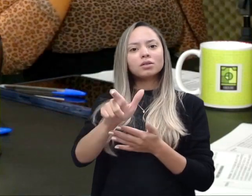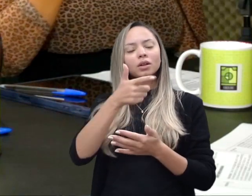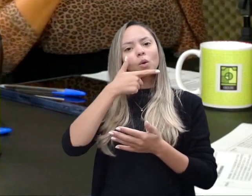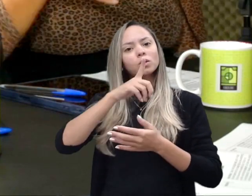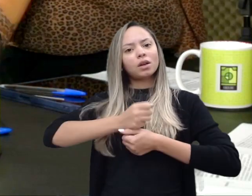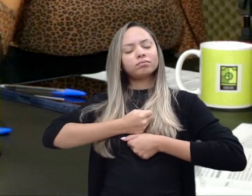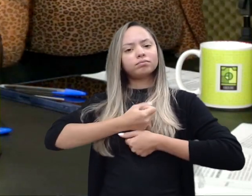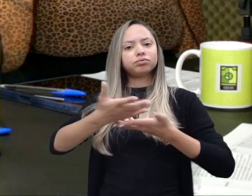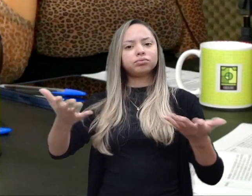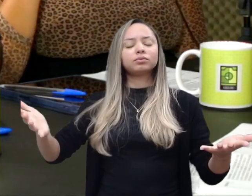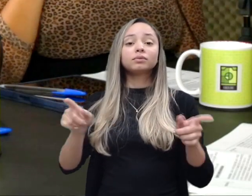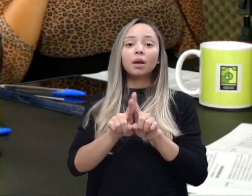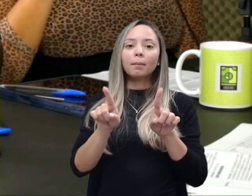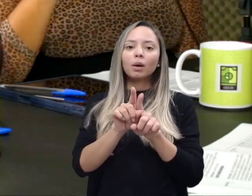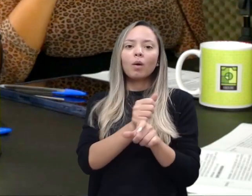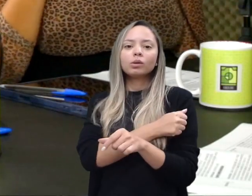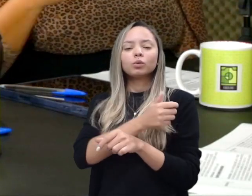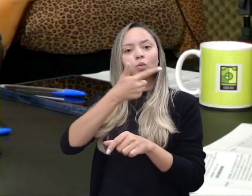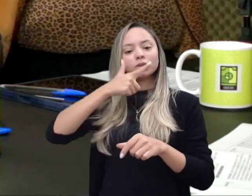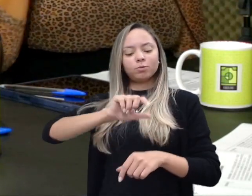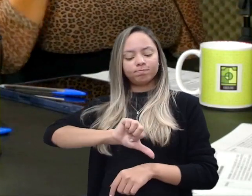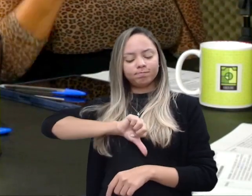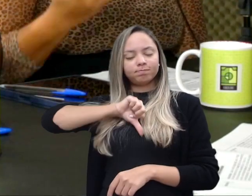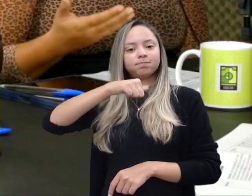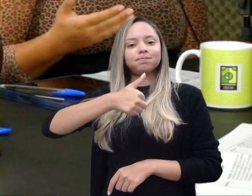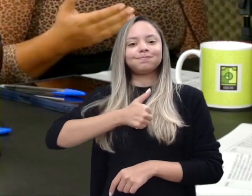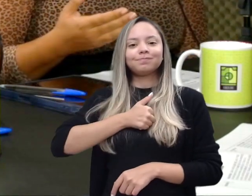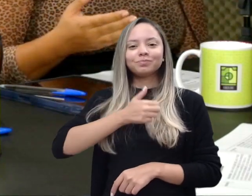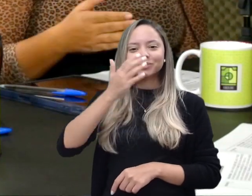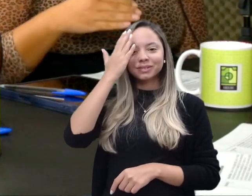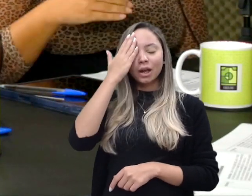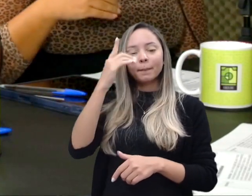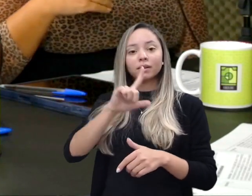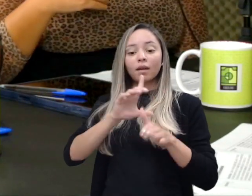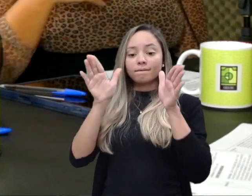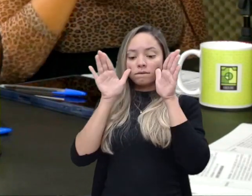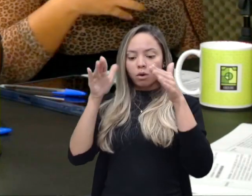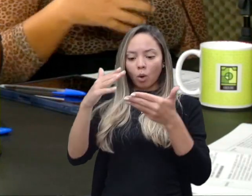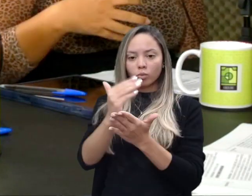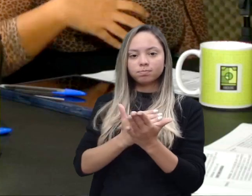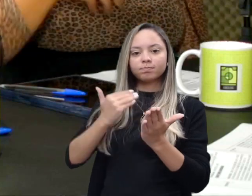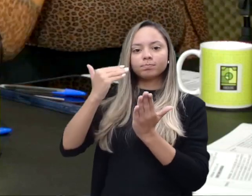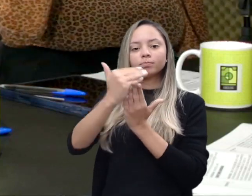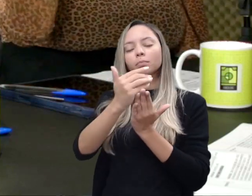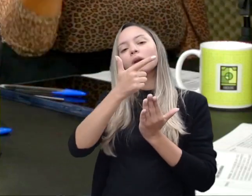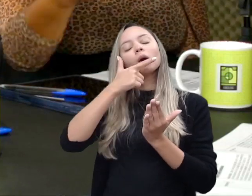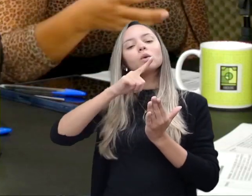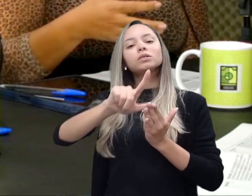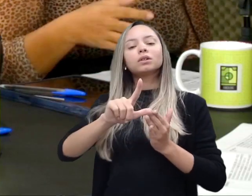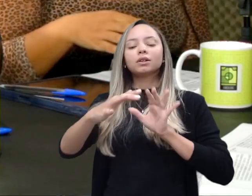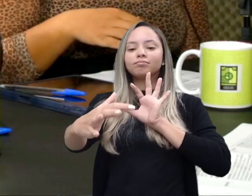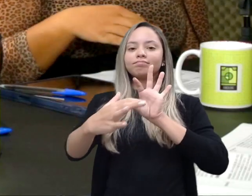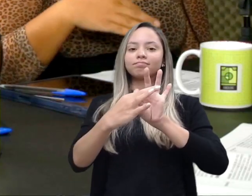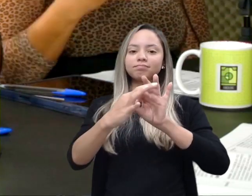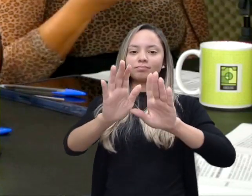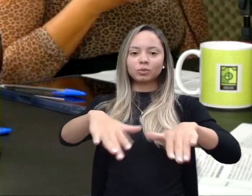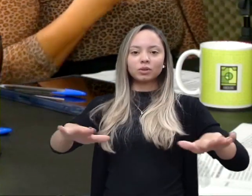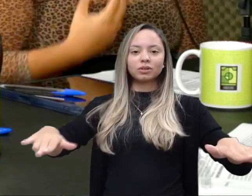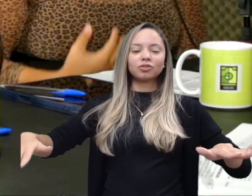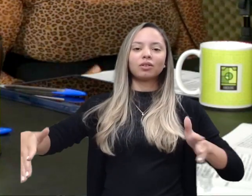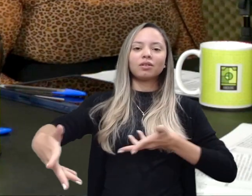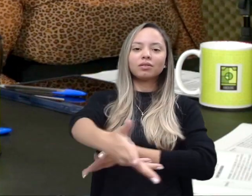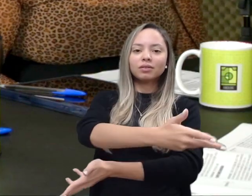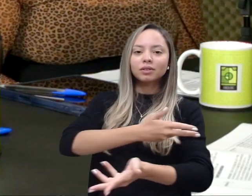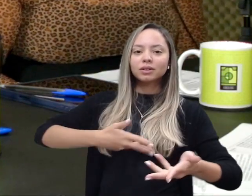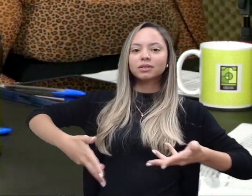com a autoestima lá em cima, né? A gente utilizou do hiperfoco dele, né, para aproximá-lo, né, das outras crianças, e o resultado